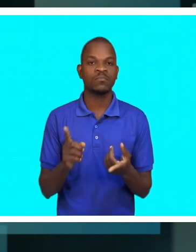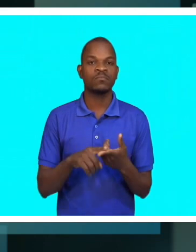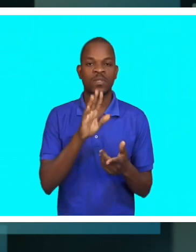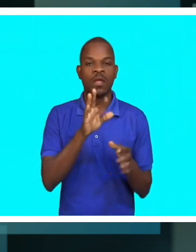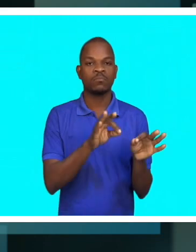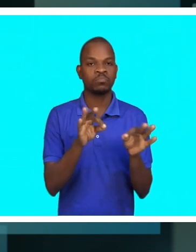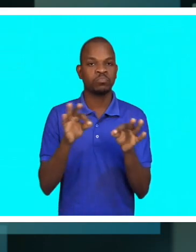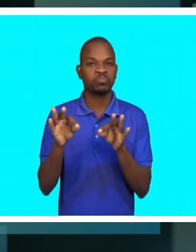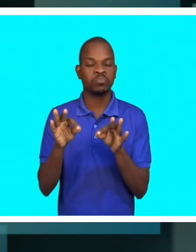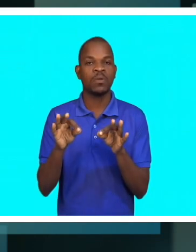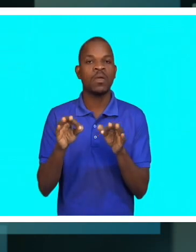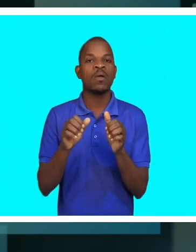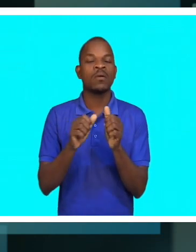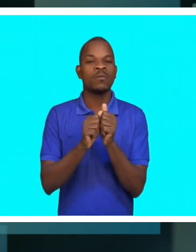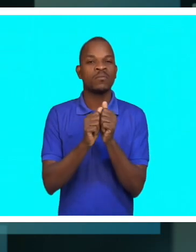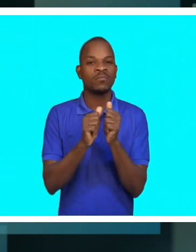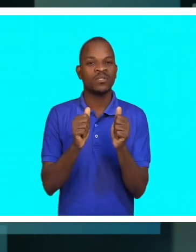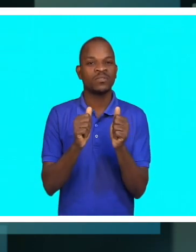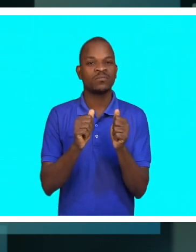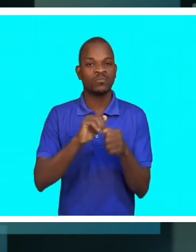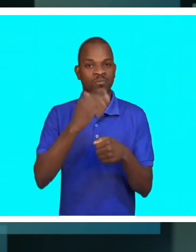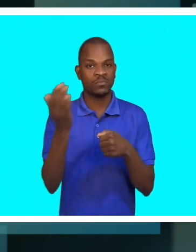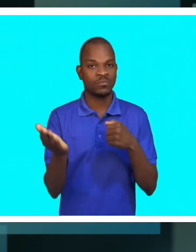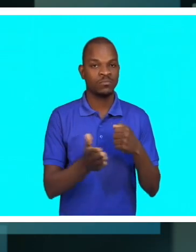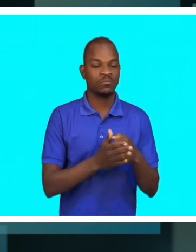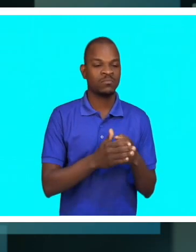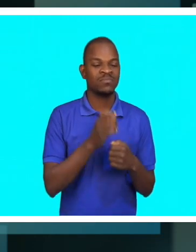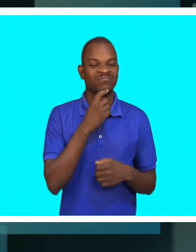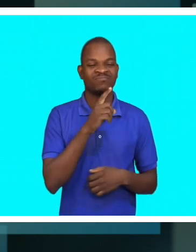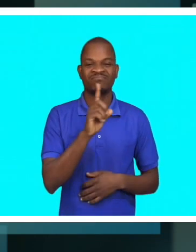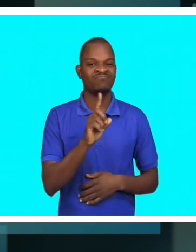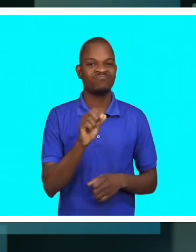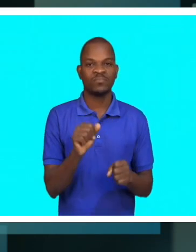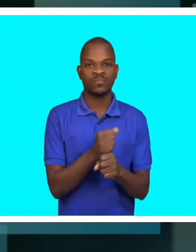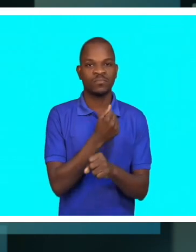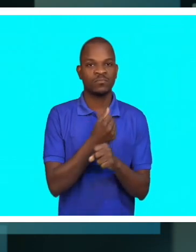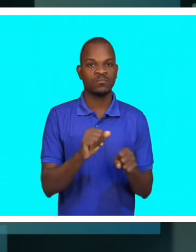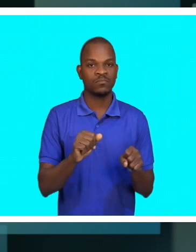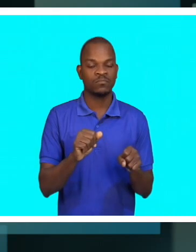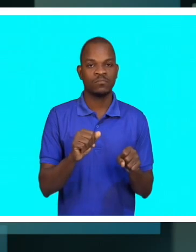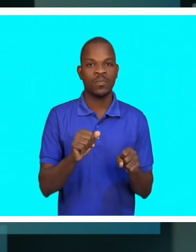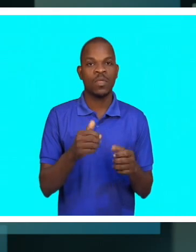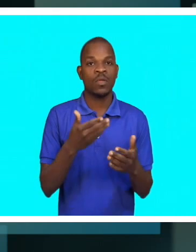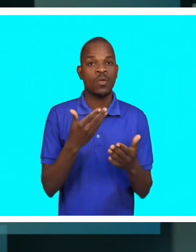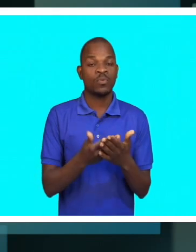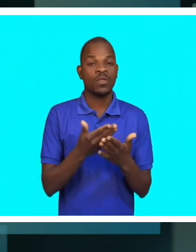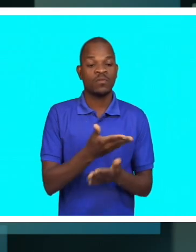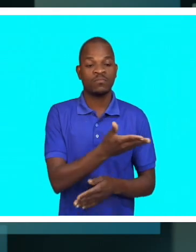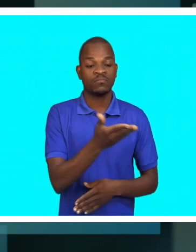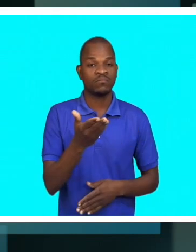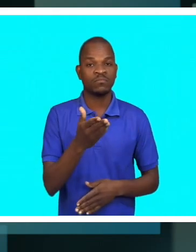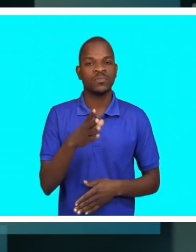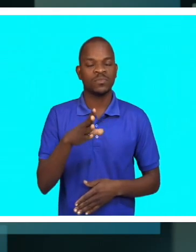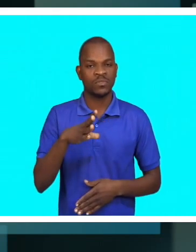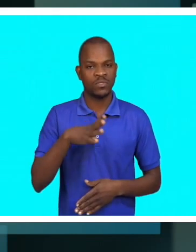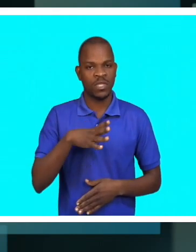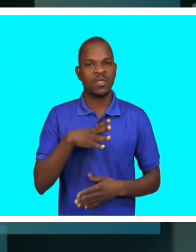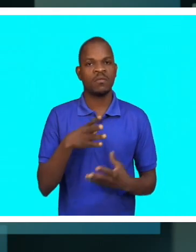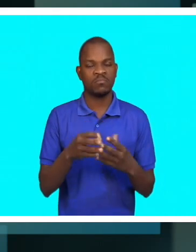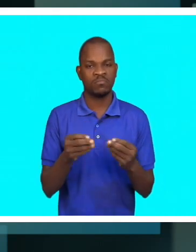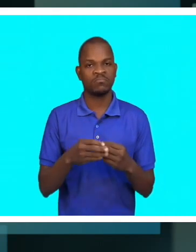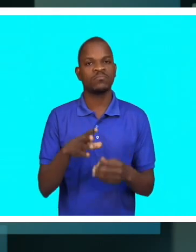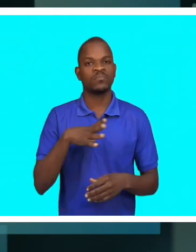resposta. Seram que havíamos vivido a resposta, a próxima vez em que eles voltaram, seram que não. Nós recebemos que não podemos